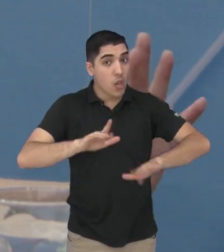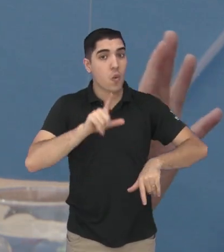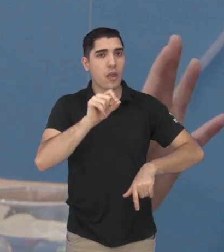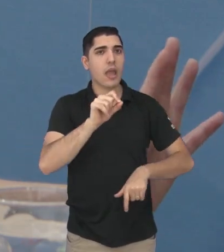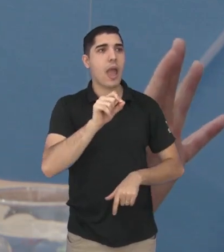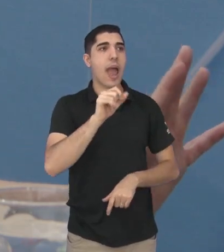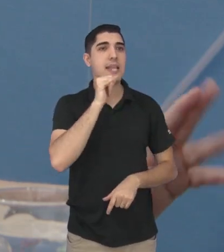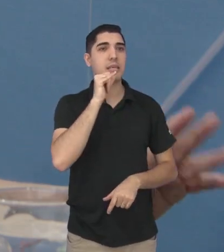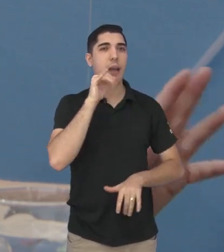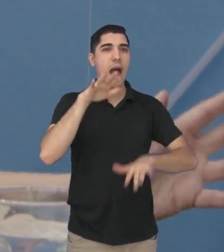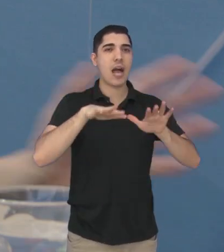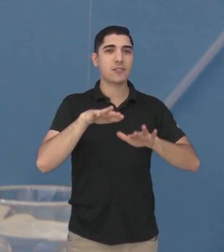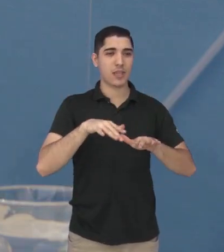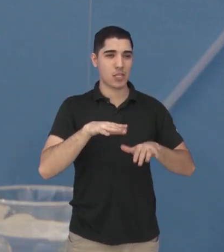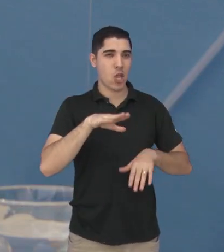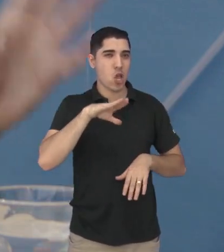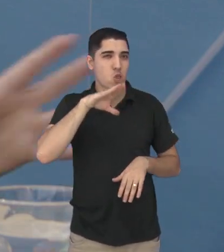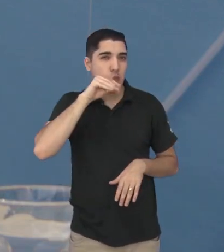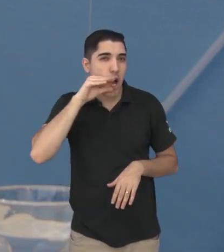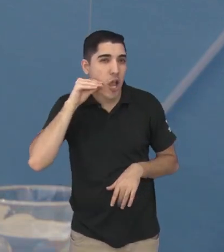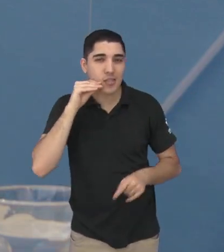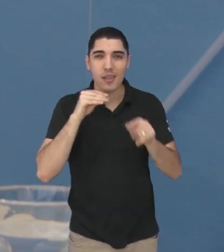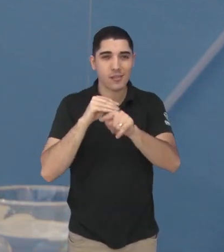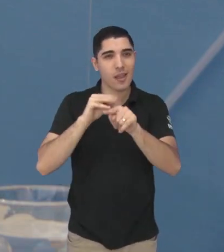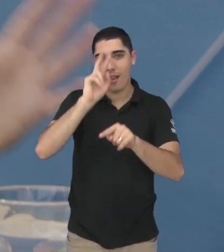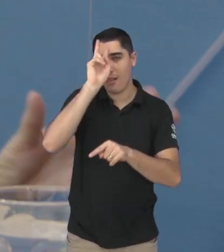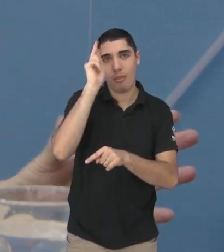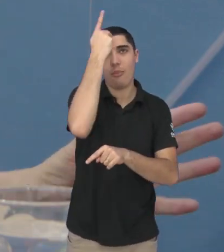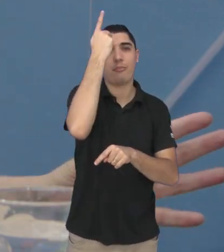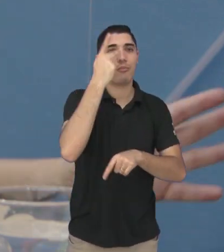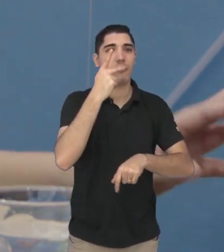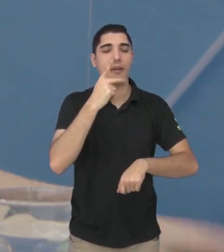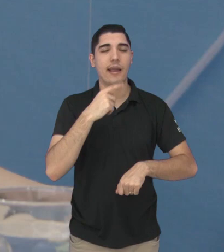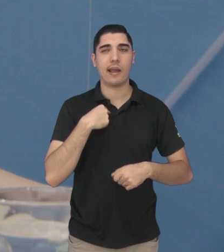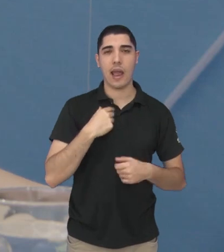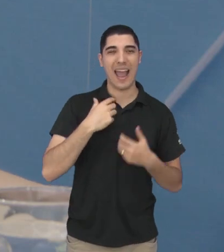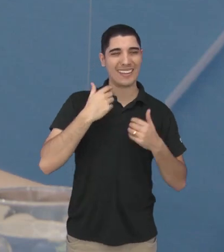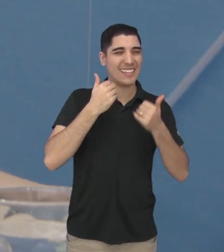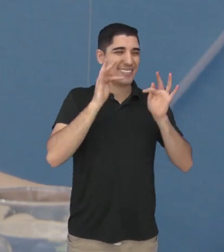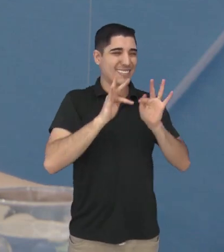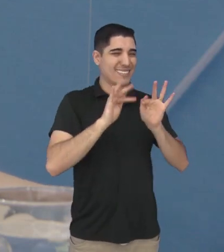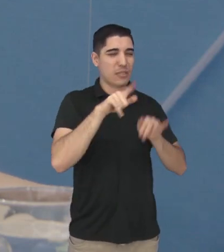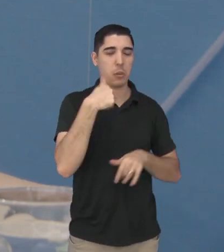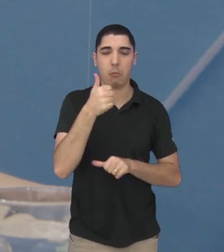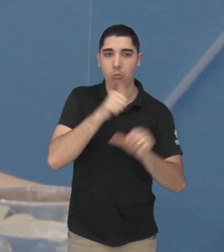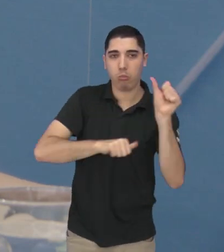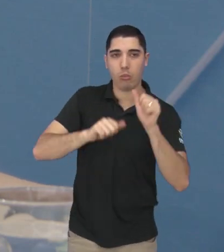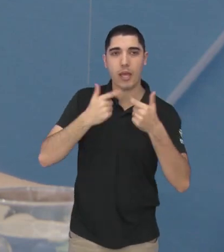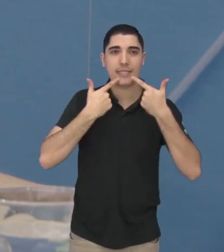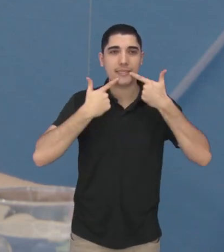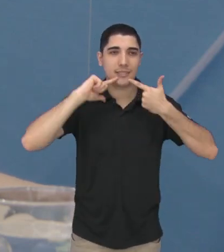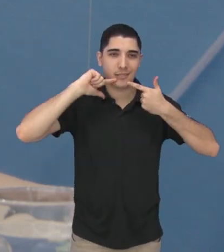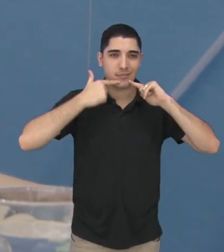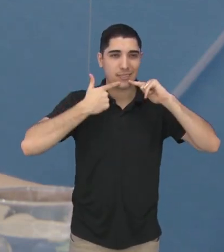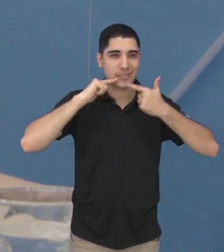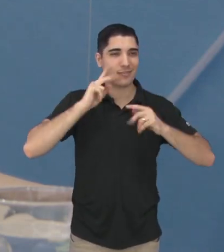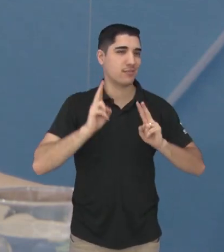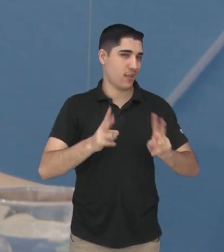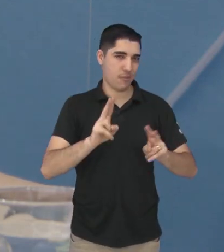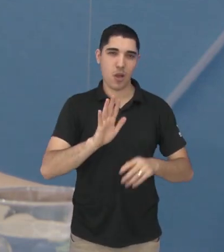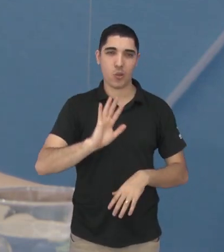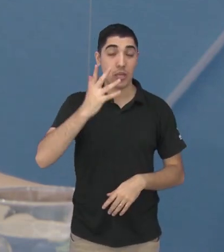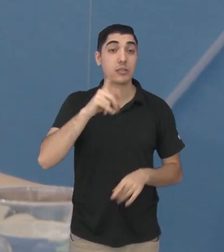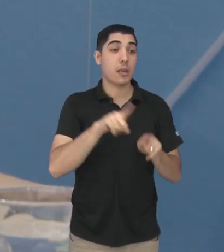começar a ver bicho na parede. Porque adolescente muda de humor, né? Mas, assim, mudanças muito bruscas, mudanças de